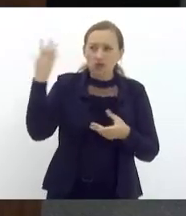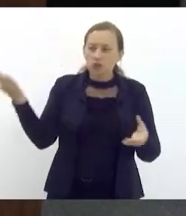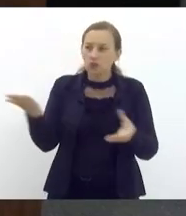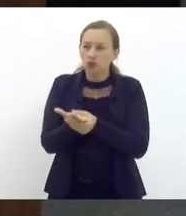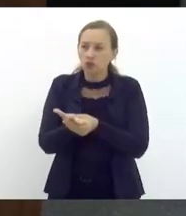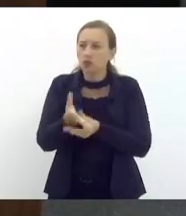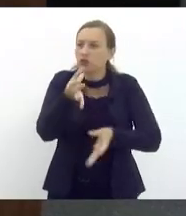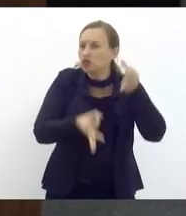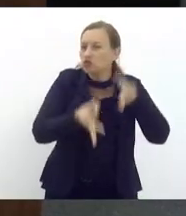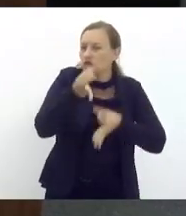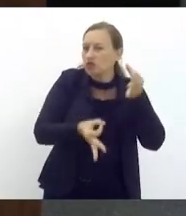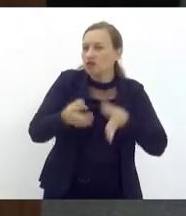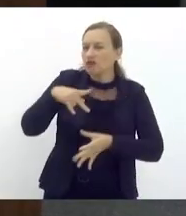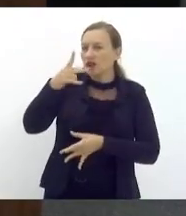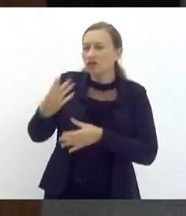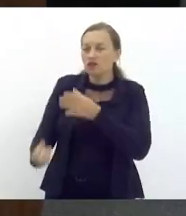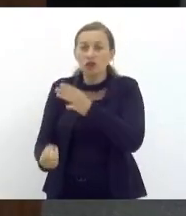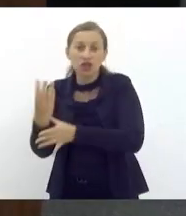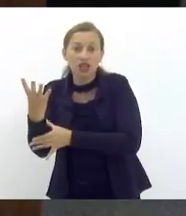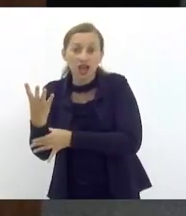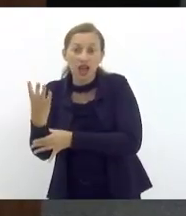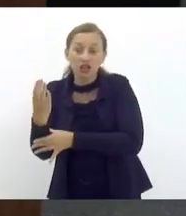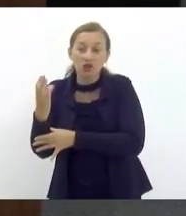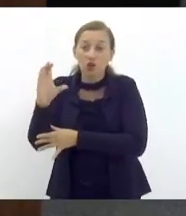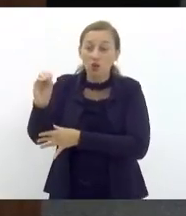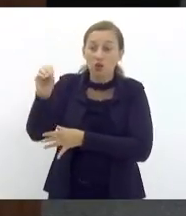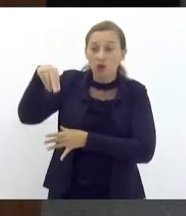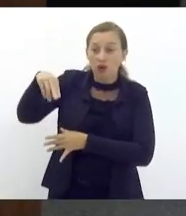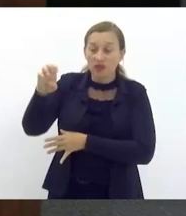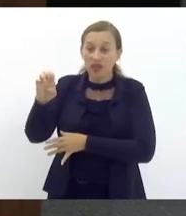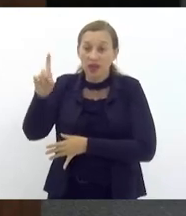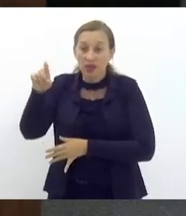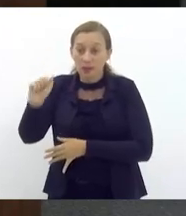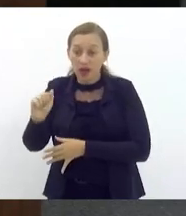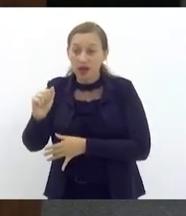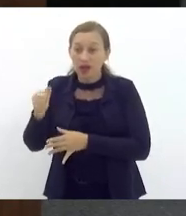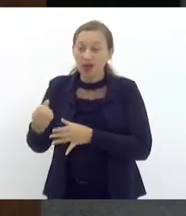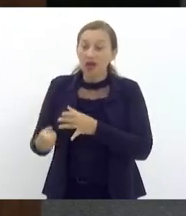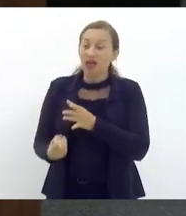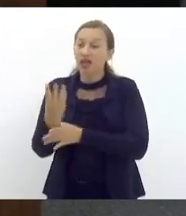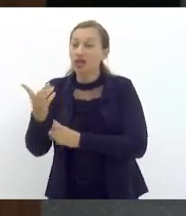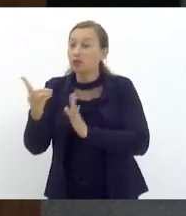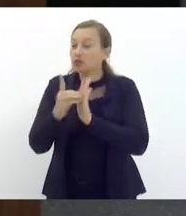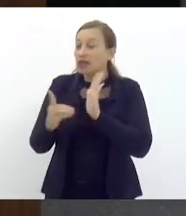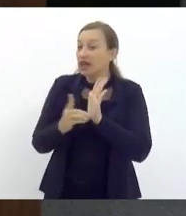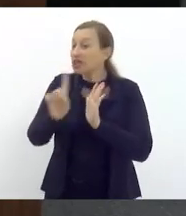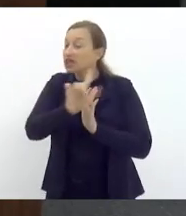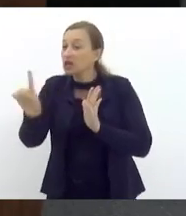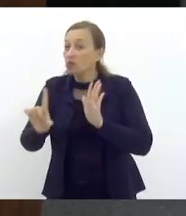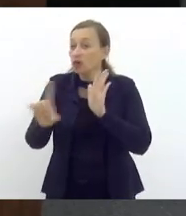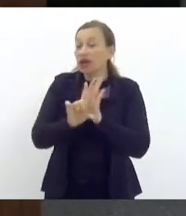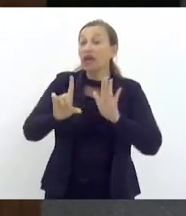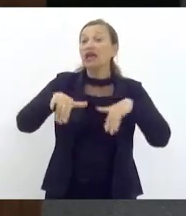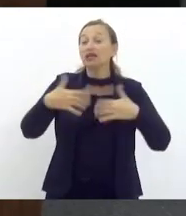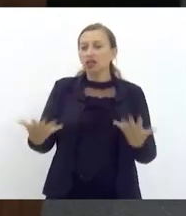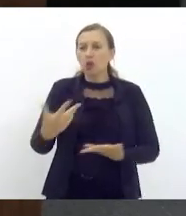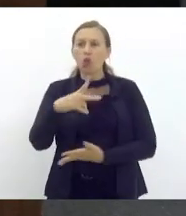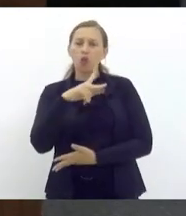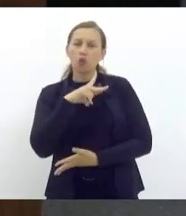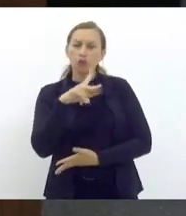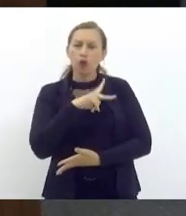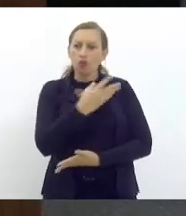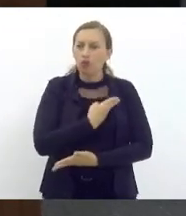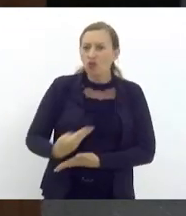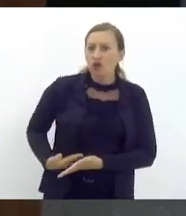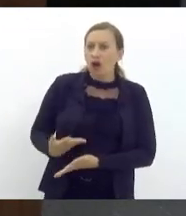na justiça dizendo que o conema tinha sido criado por decreto e não por lei então o próprio governo ficou em